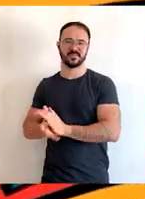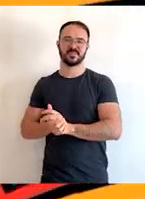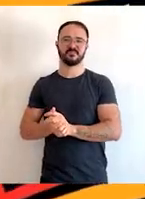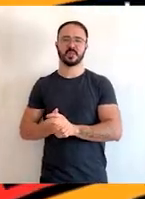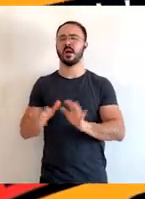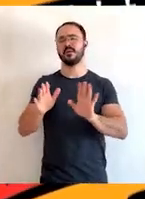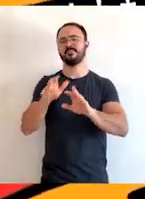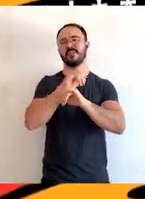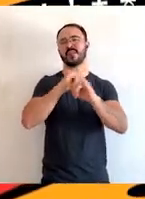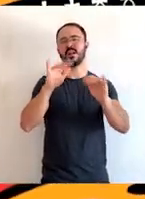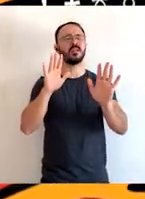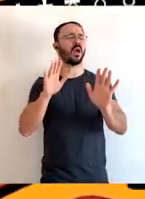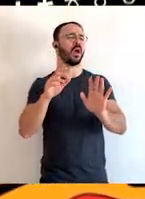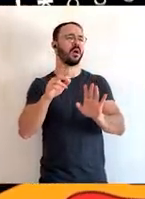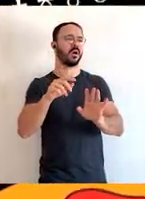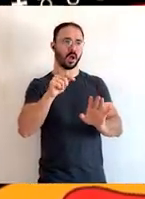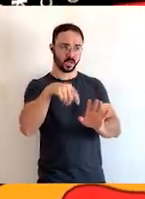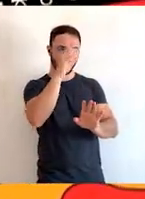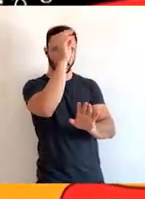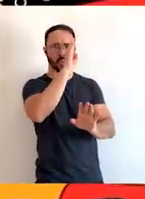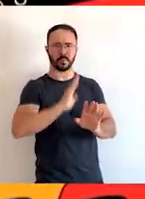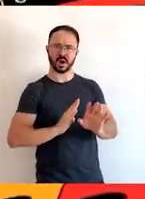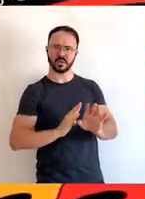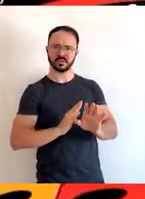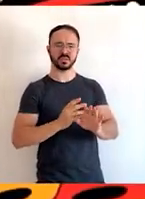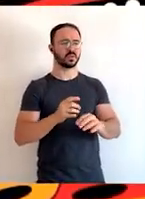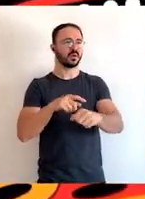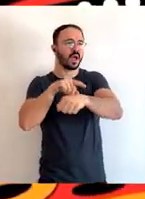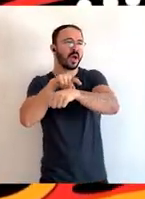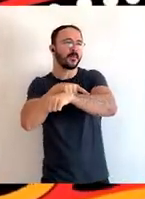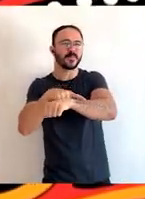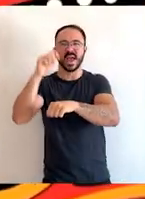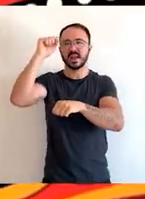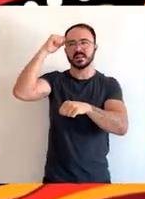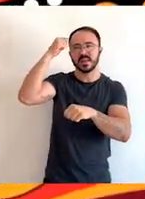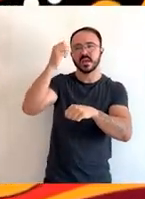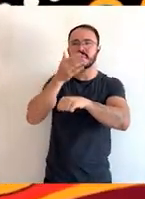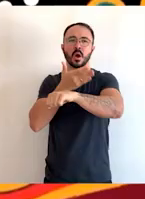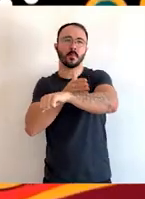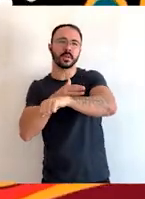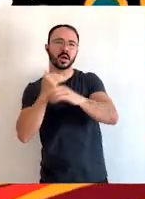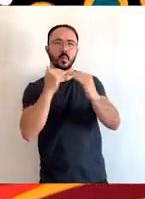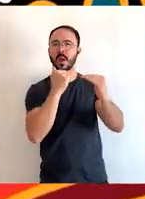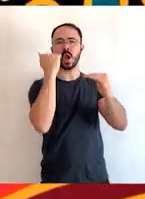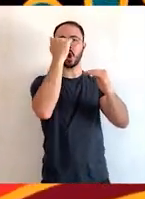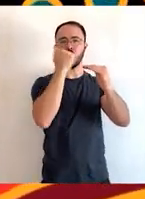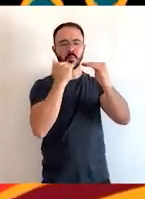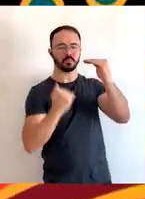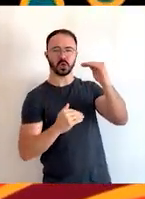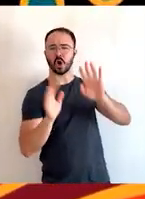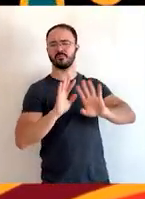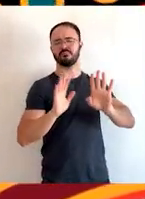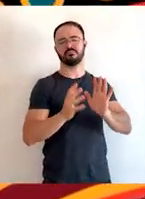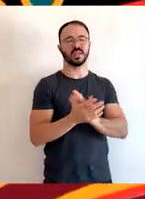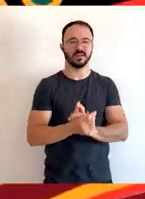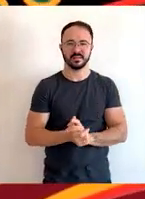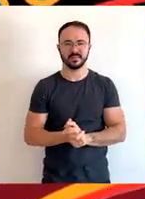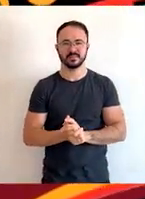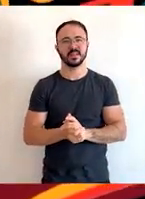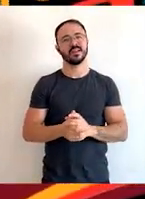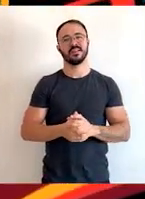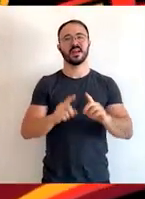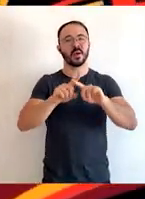Para dizer que no Brasil nenhuma etnia, nenhuma raça se sobrepõe à outra. Por isso o nome